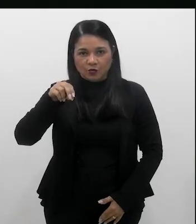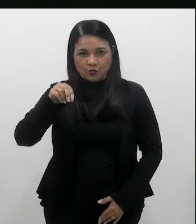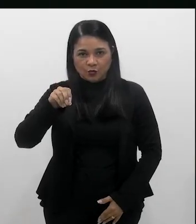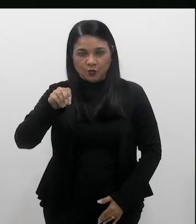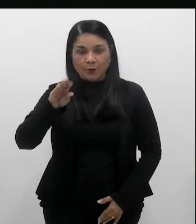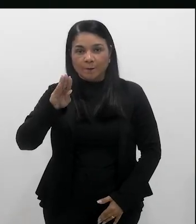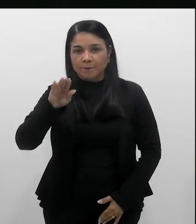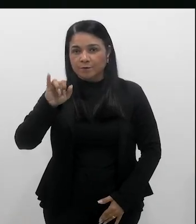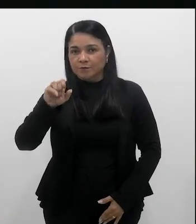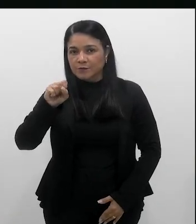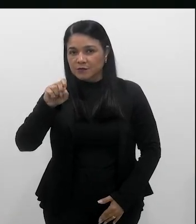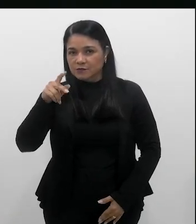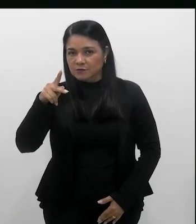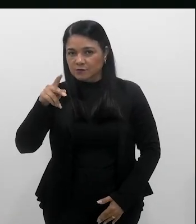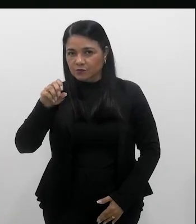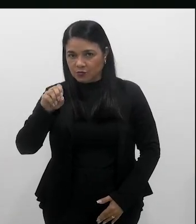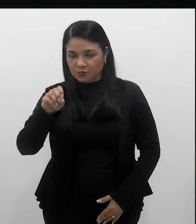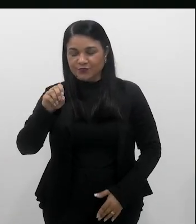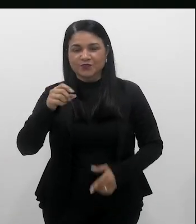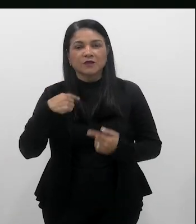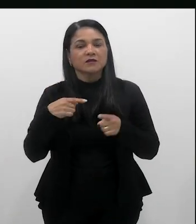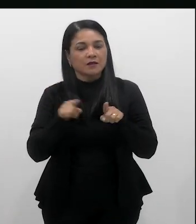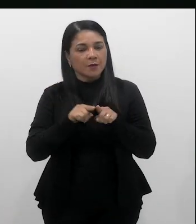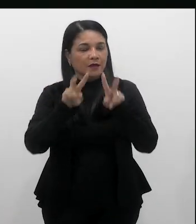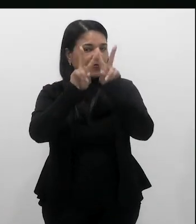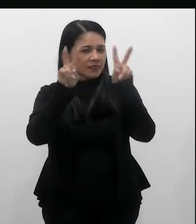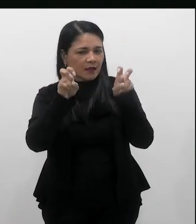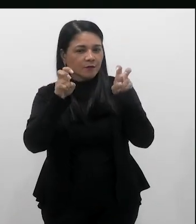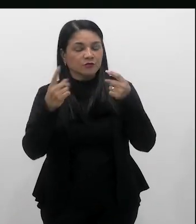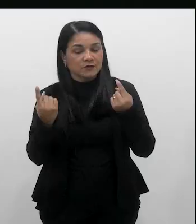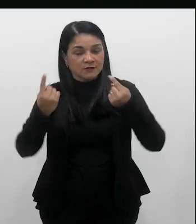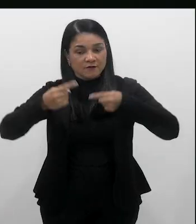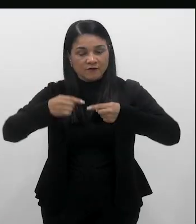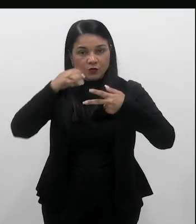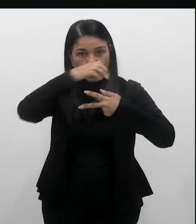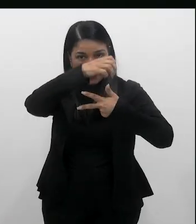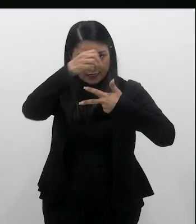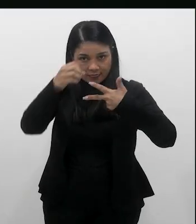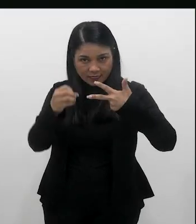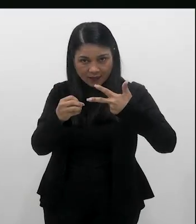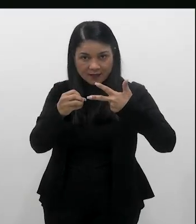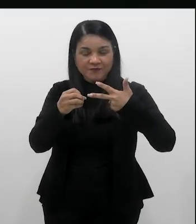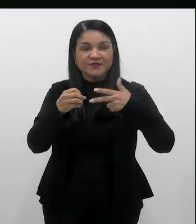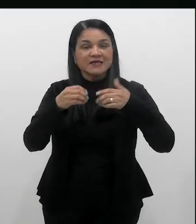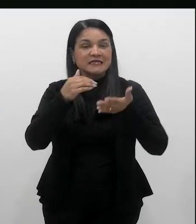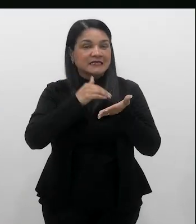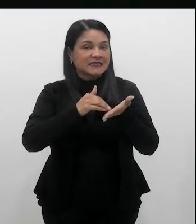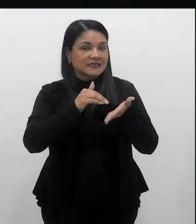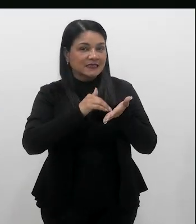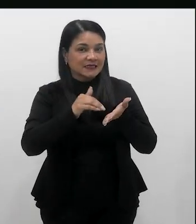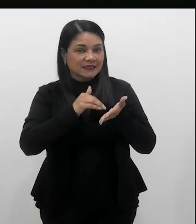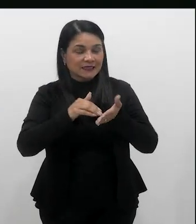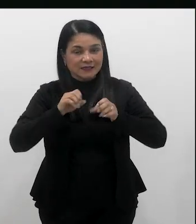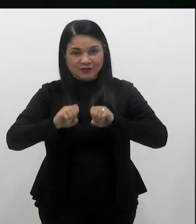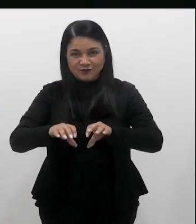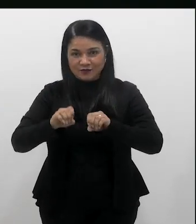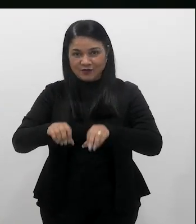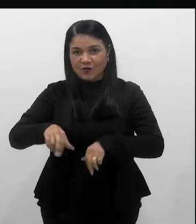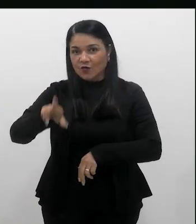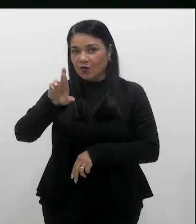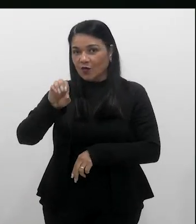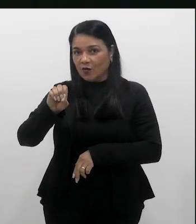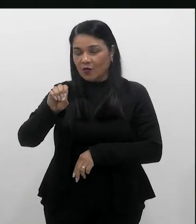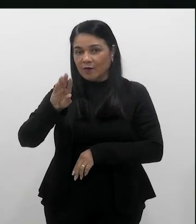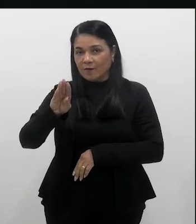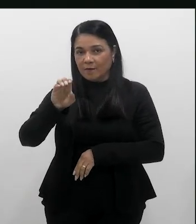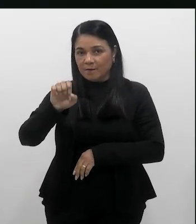Os avanços, os desafios da educação e do Enem são assuntos para a secretária estadual de Educação,